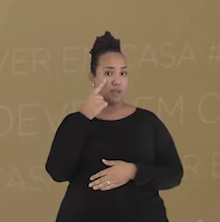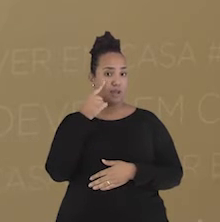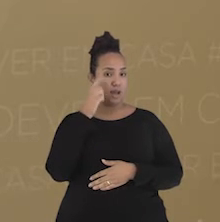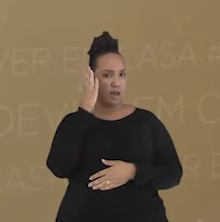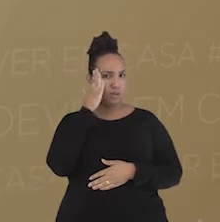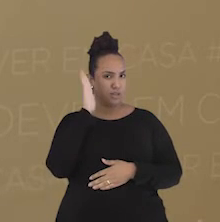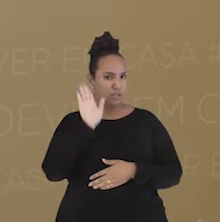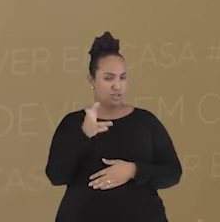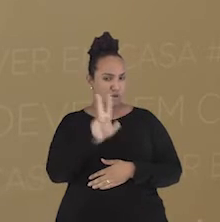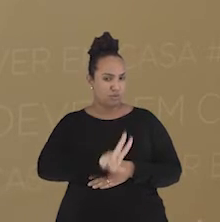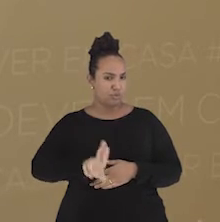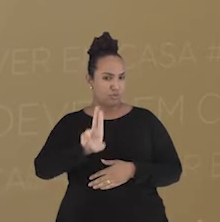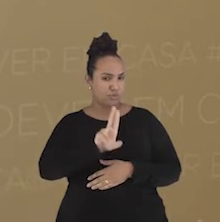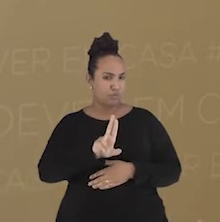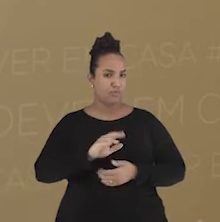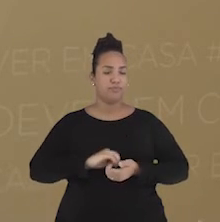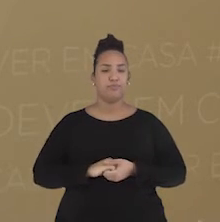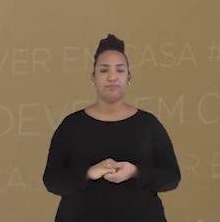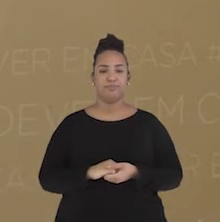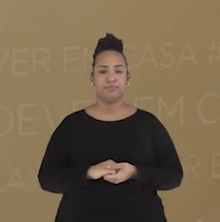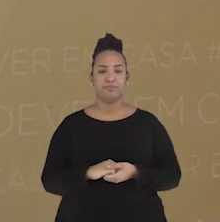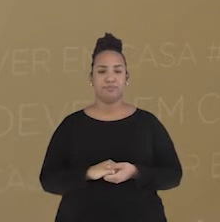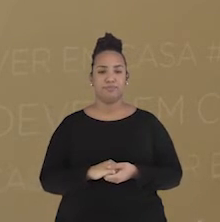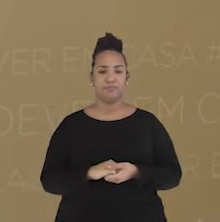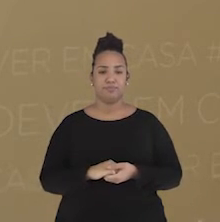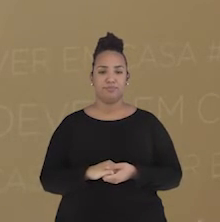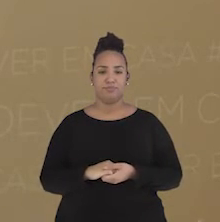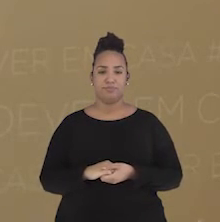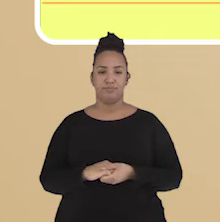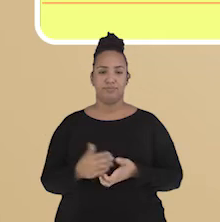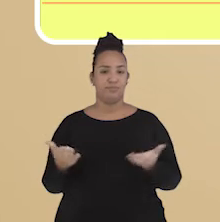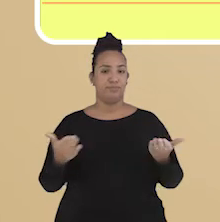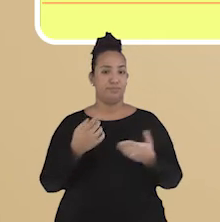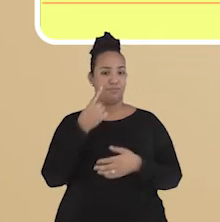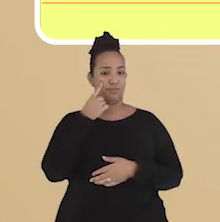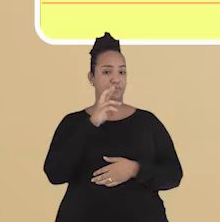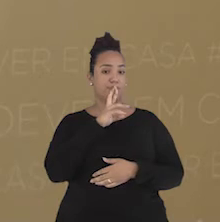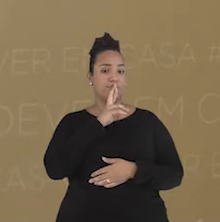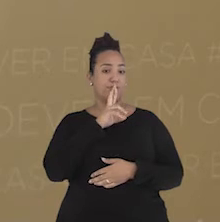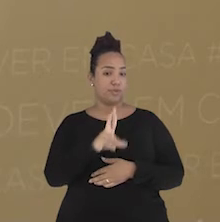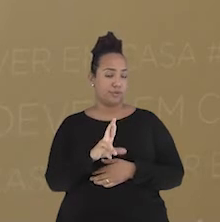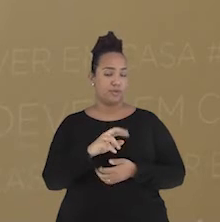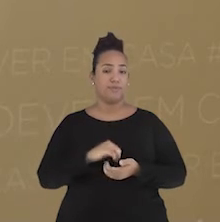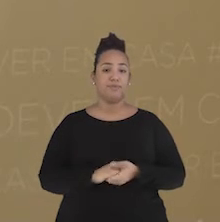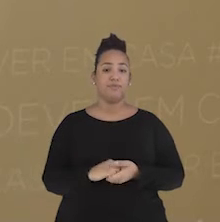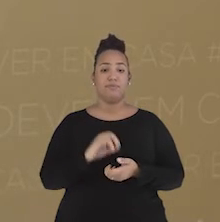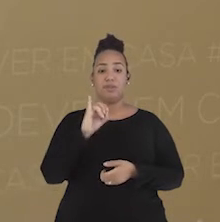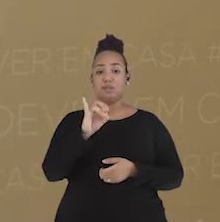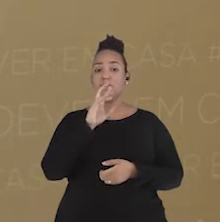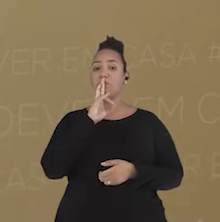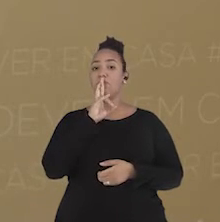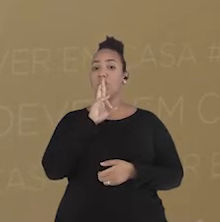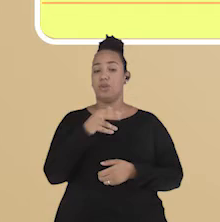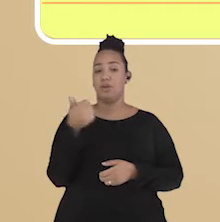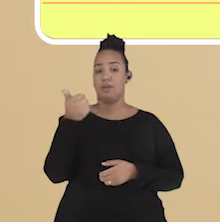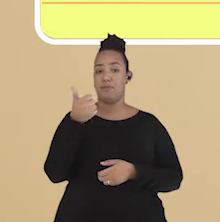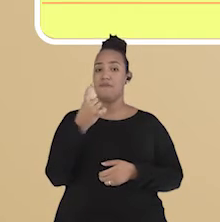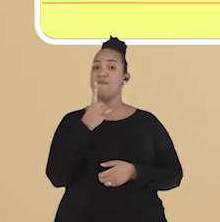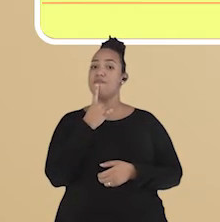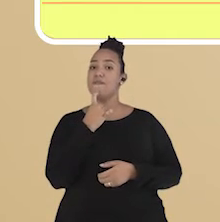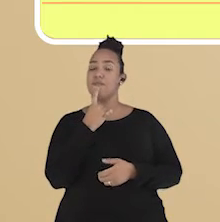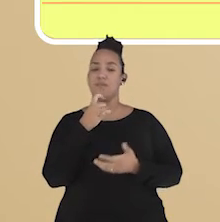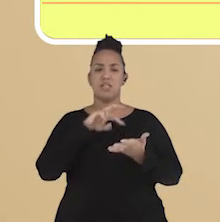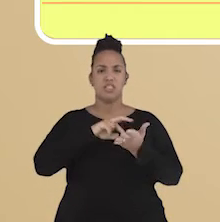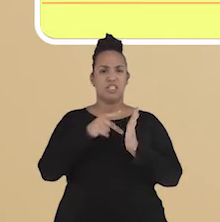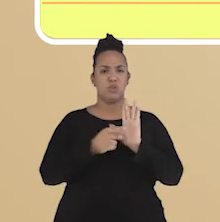Agora, eu quero ver se vocês acertam essa daqui. Vocês já usaram ela para dizer algo? Bora conferir o resultado.